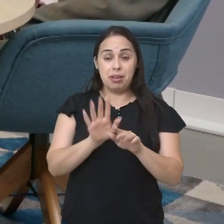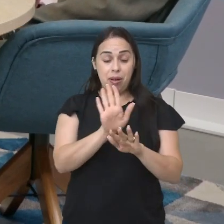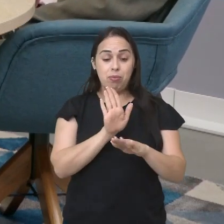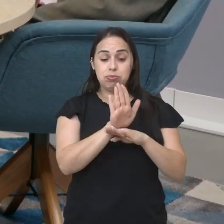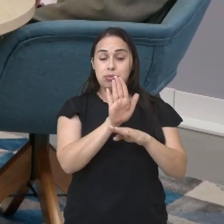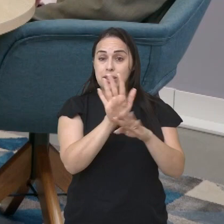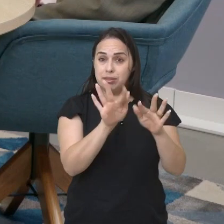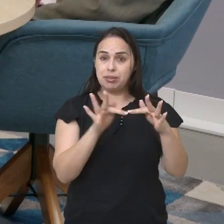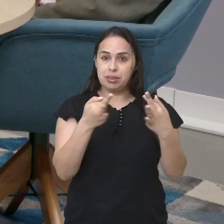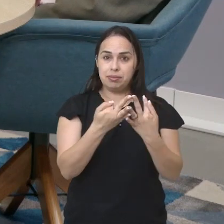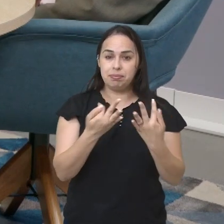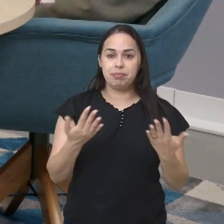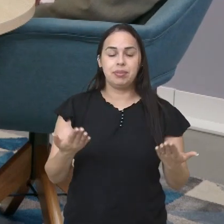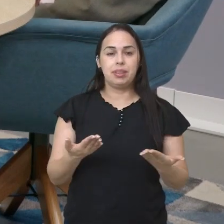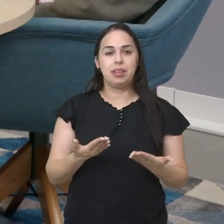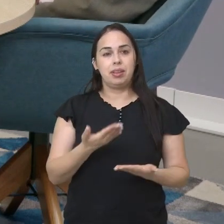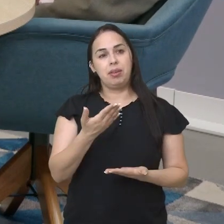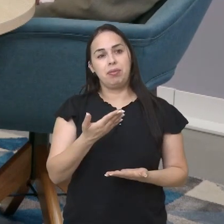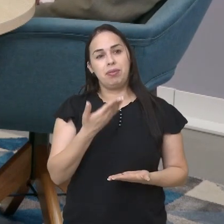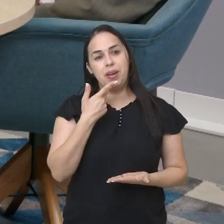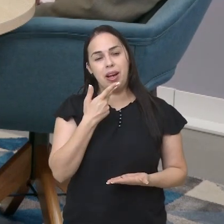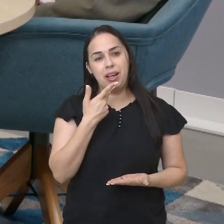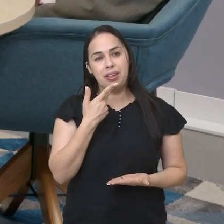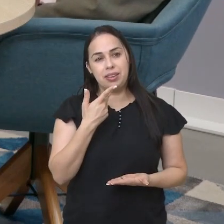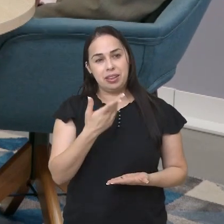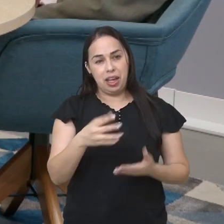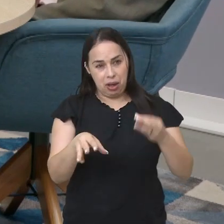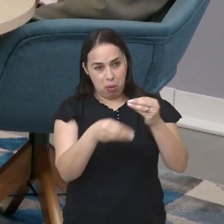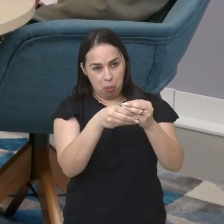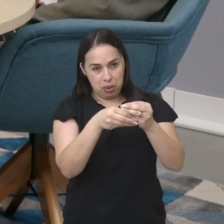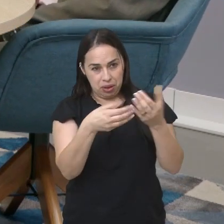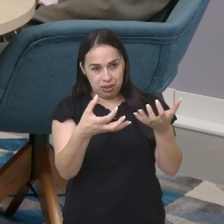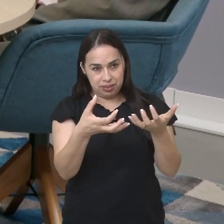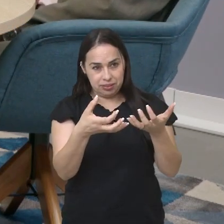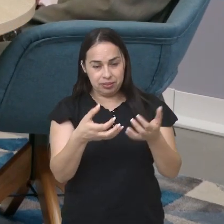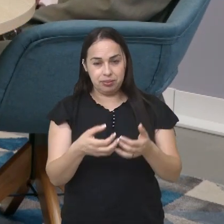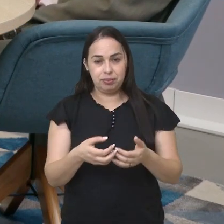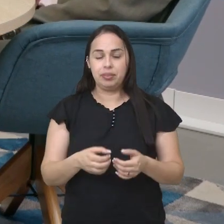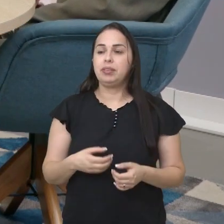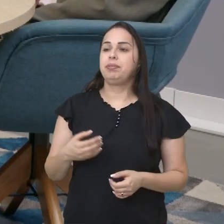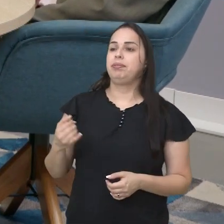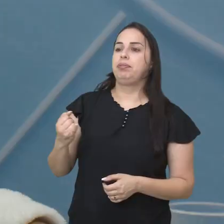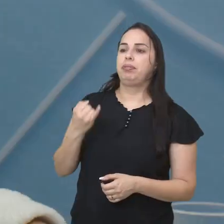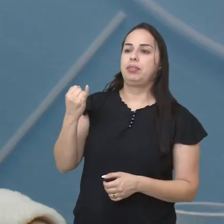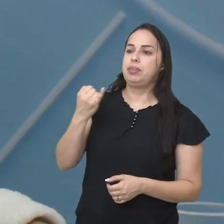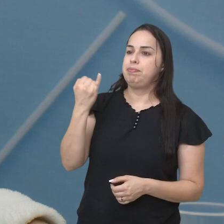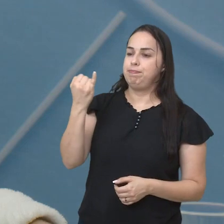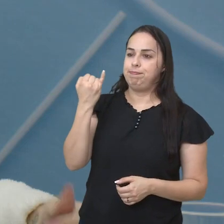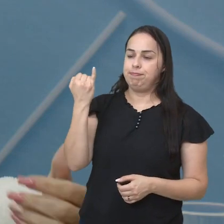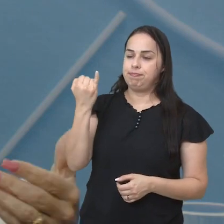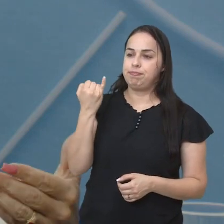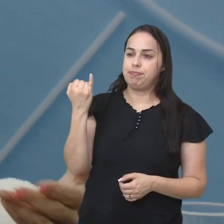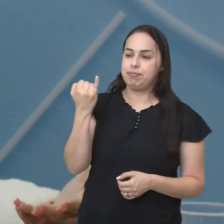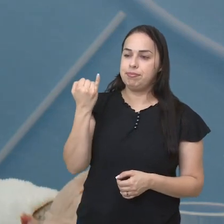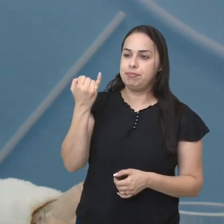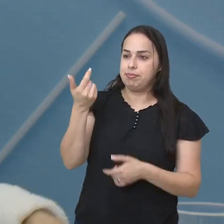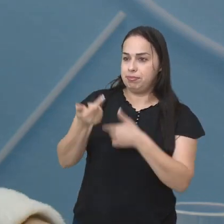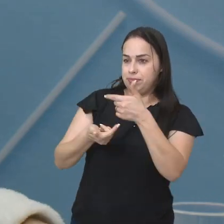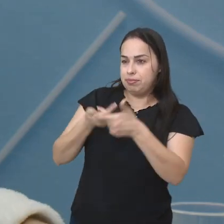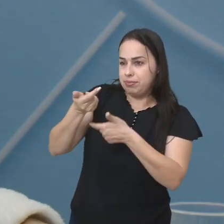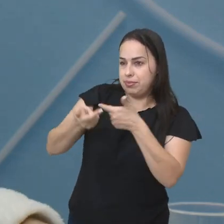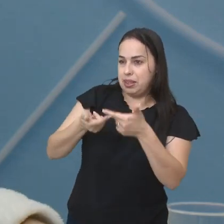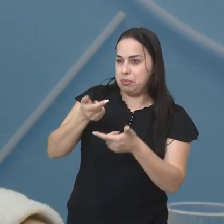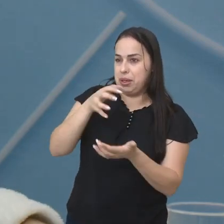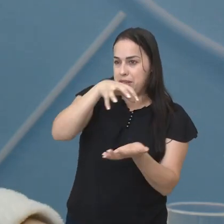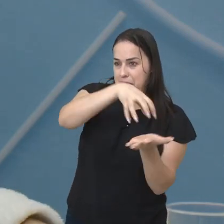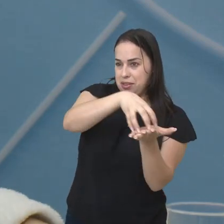Então, eu queria começar com você, Patrícia. Você quer fazer algum comentário? O importante do trabalho dessas entidades